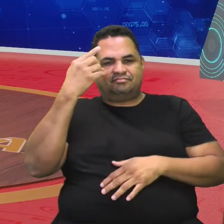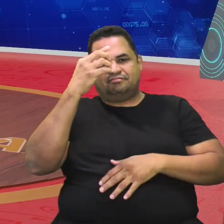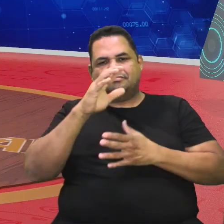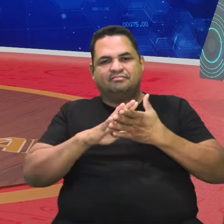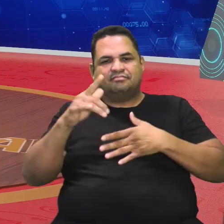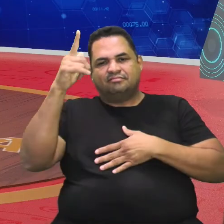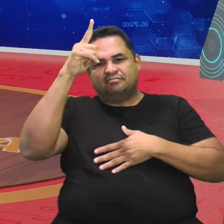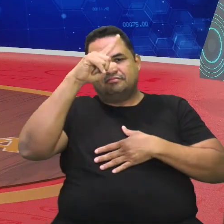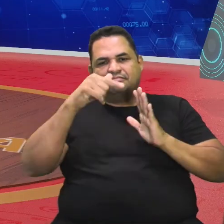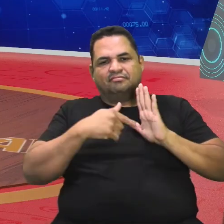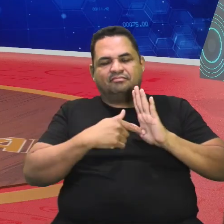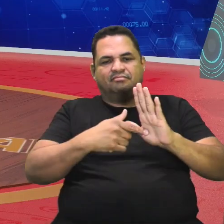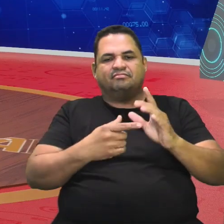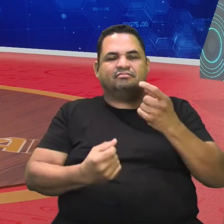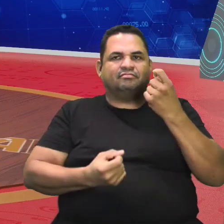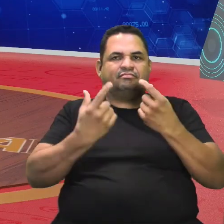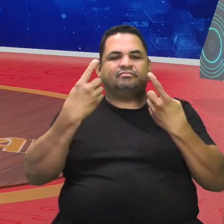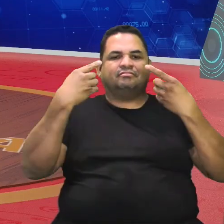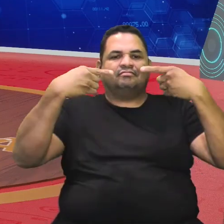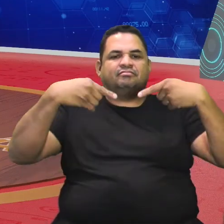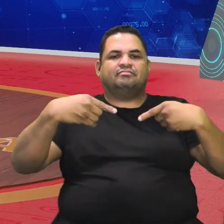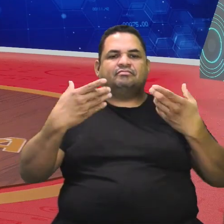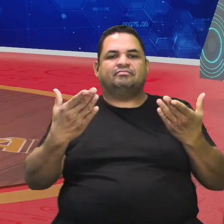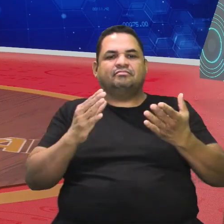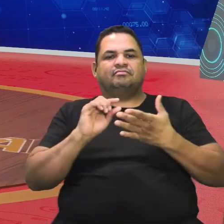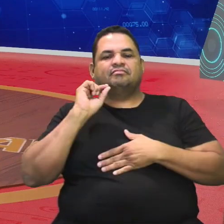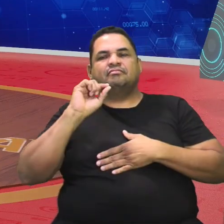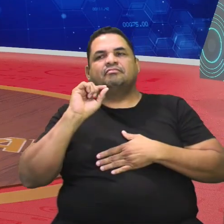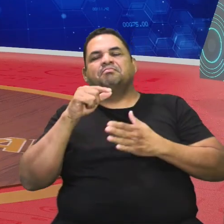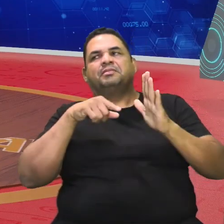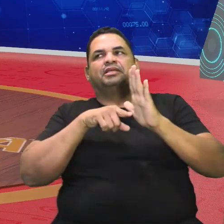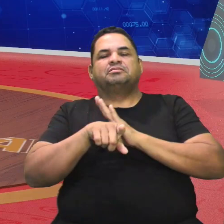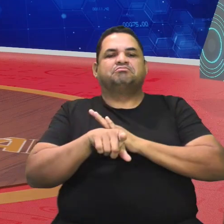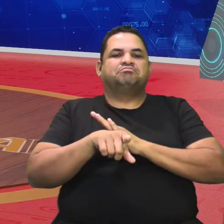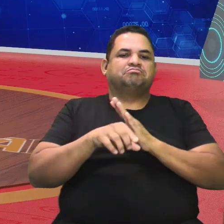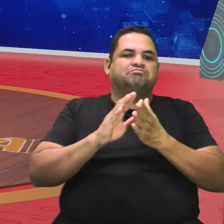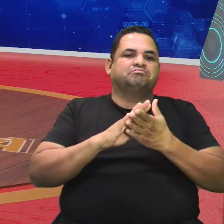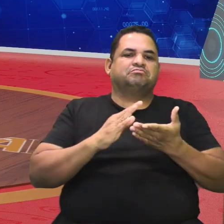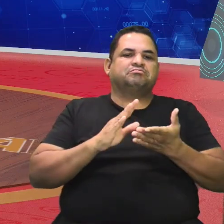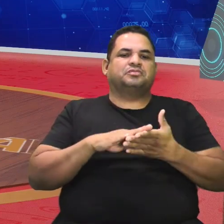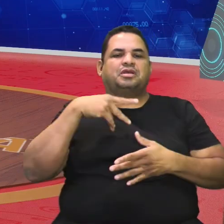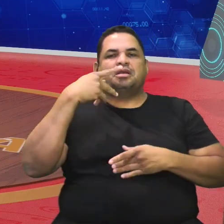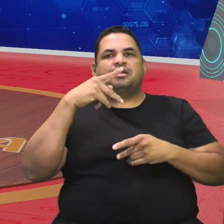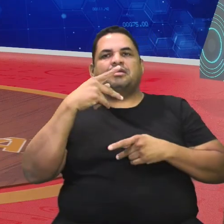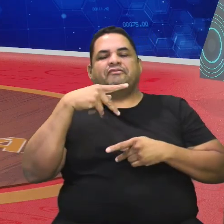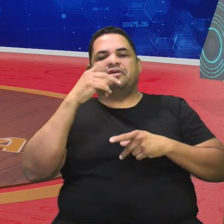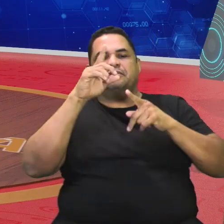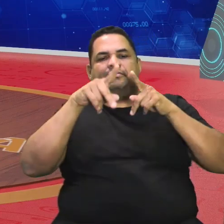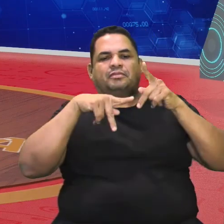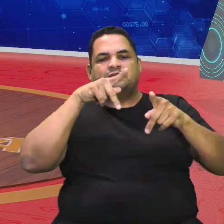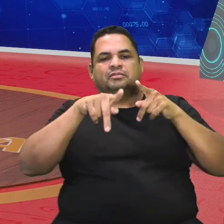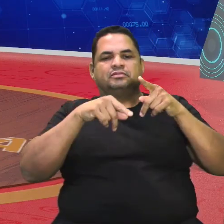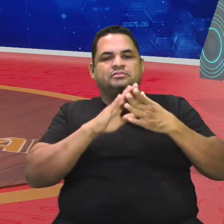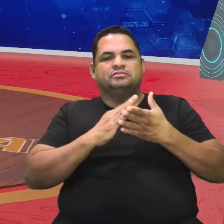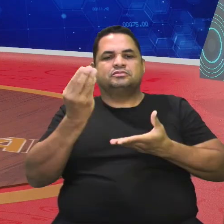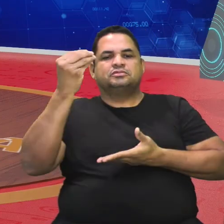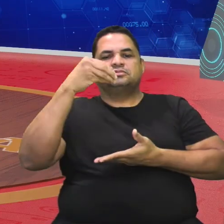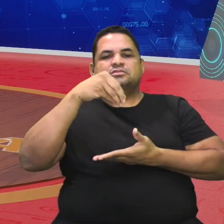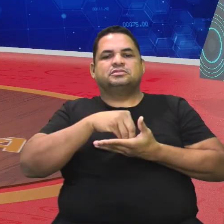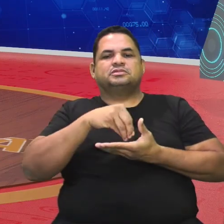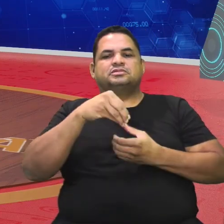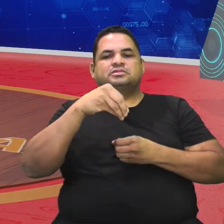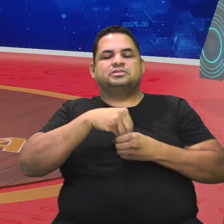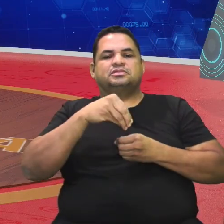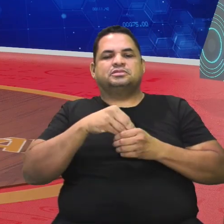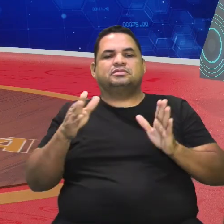varia bastante, né? Traz alguns desafios, alguns o que é, qual o ditado popular, mas tudo dentro da mesma proposta. Mas no